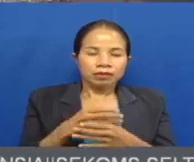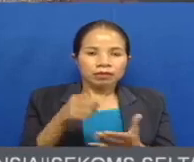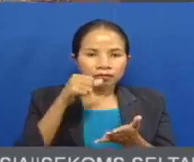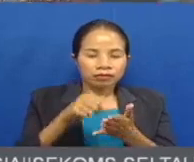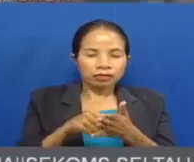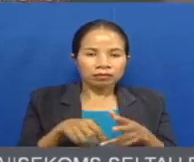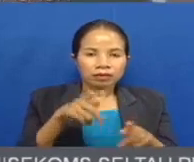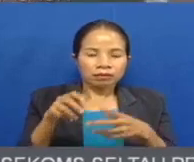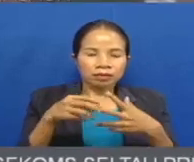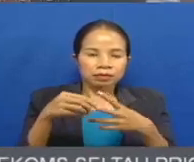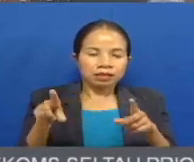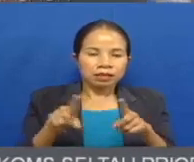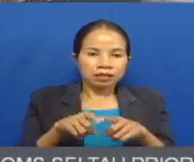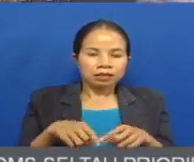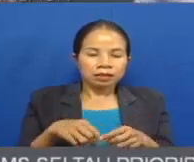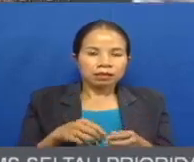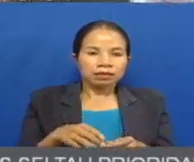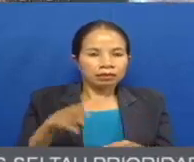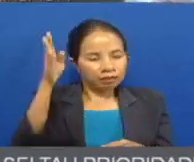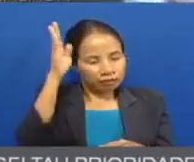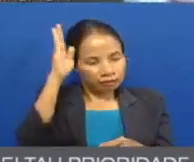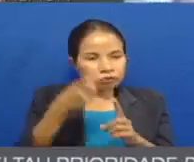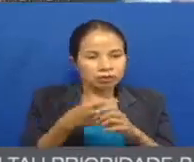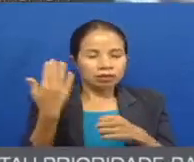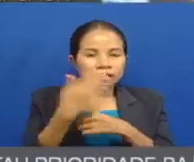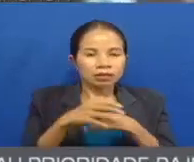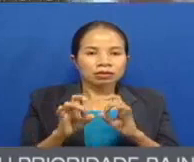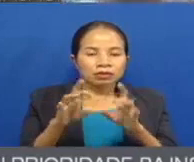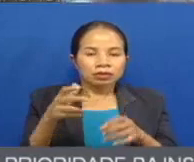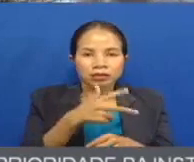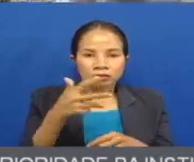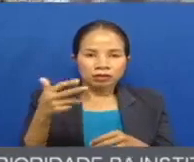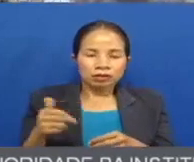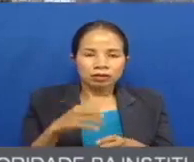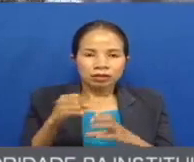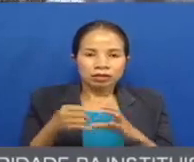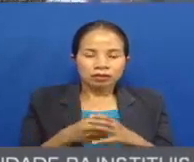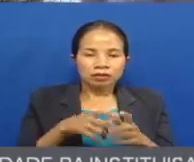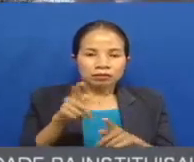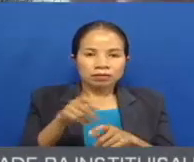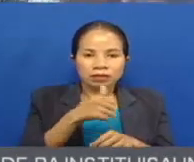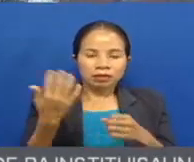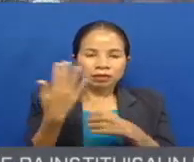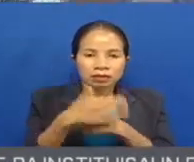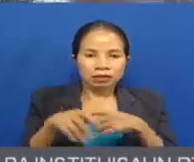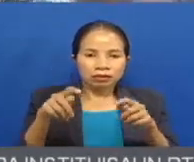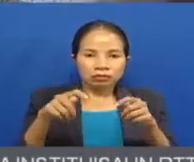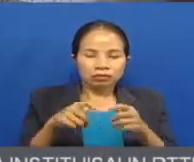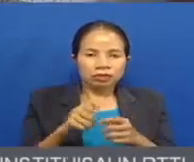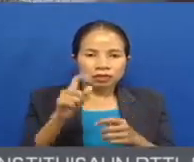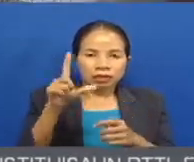para banhaca especial nessa bispo russa nação vizinhos Austrália, no Indonésia, inclui entidade de circelo e a nação